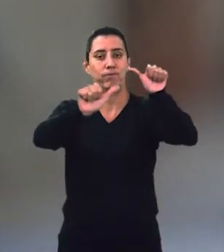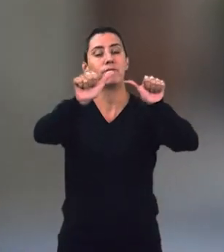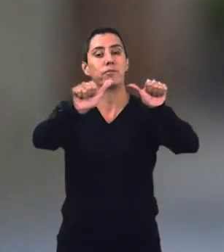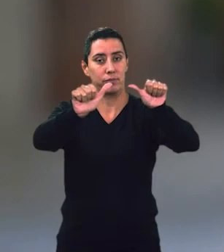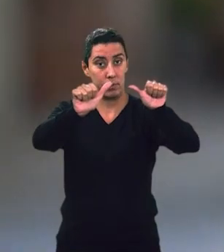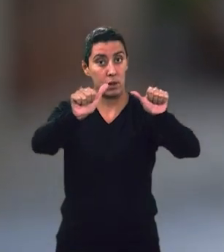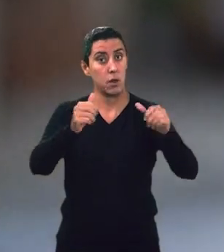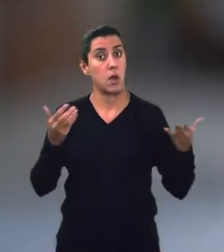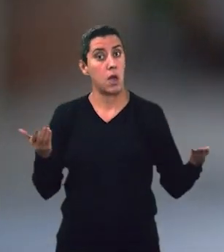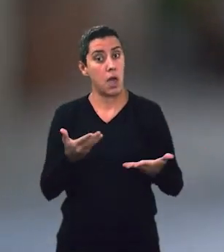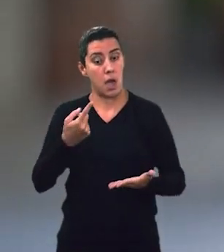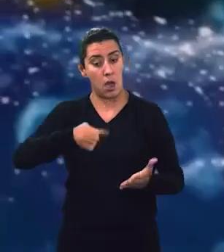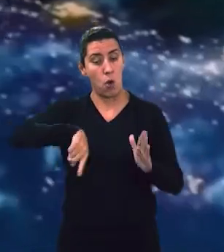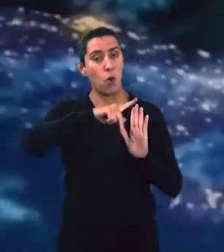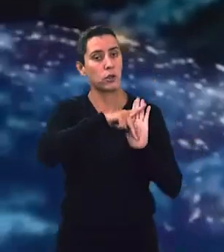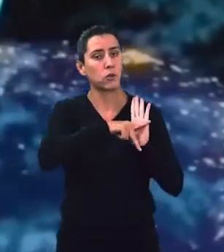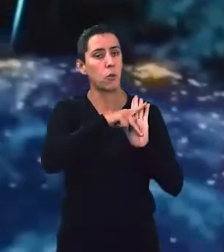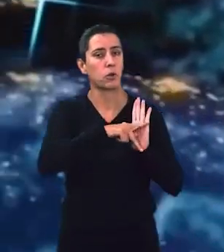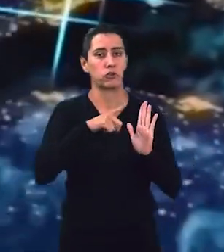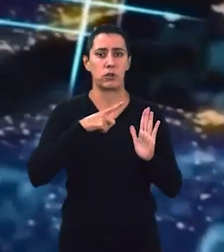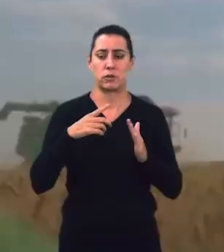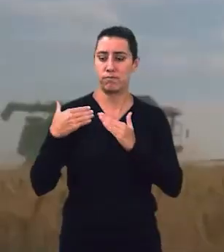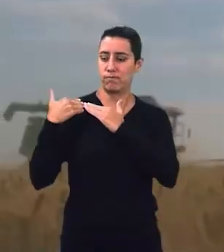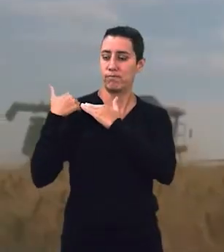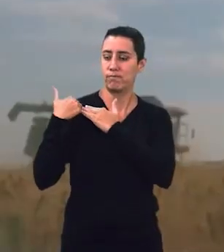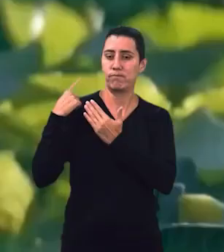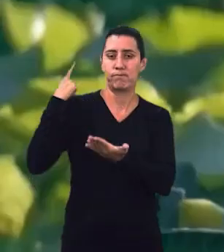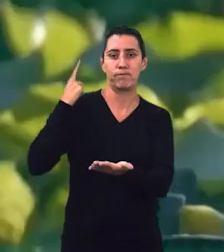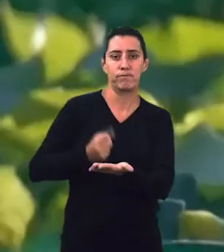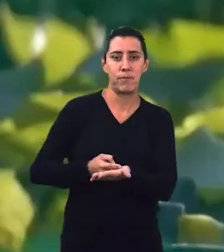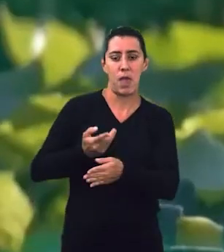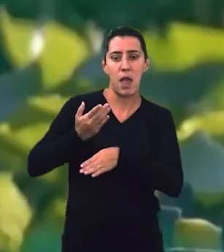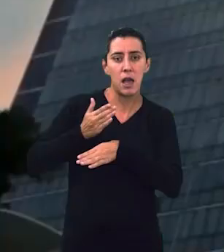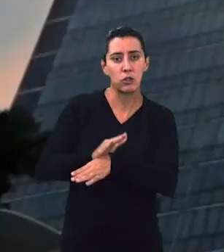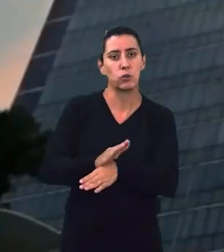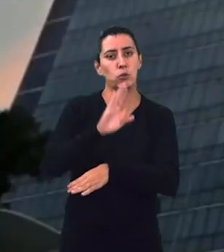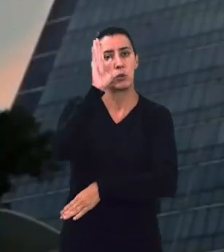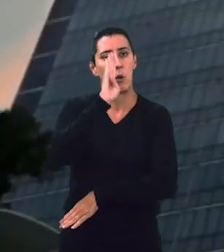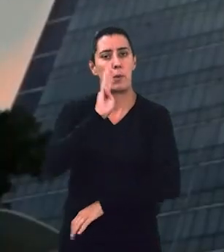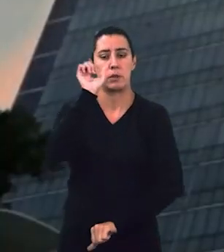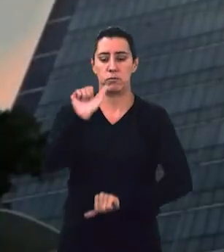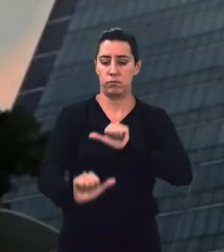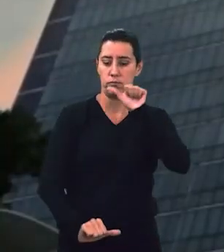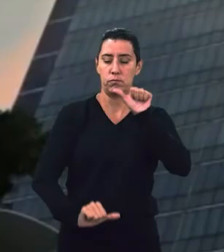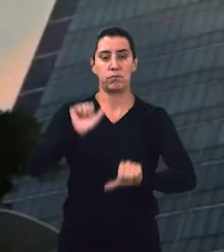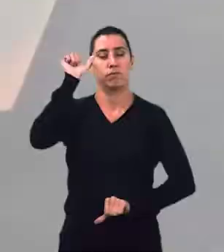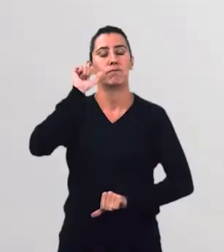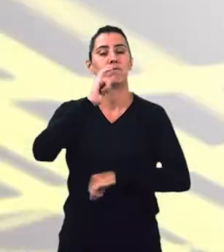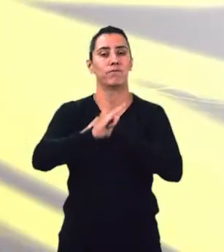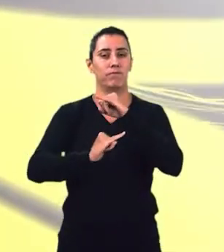projetos mostram o nosso compromisso com o crescimento econômico e a transformação digital do